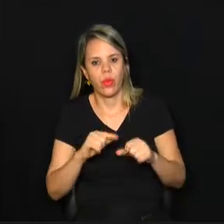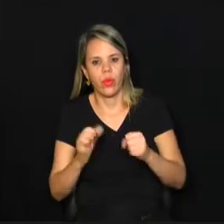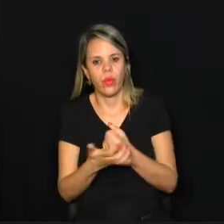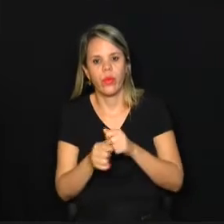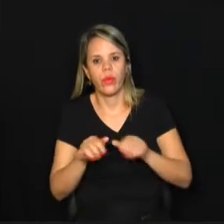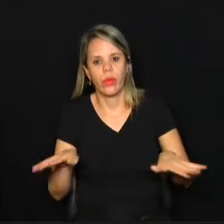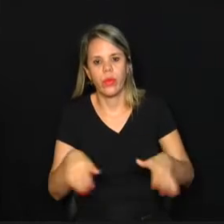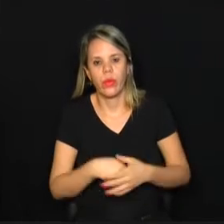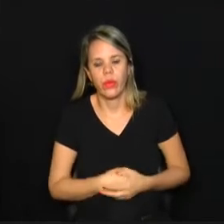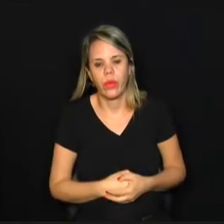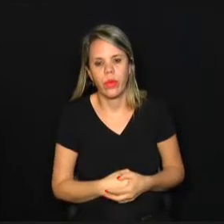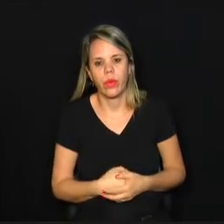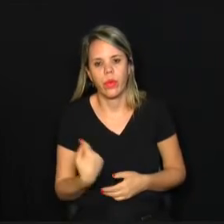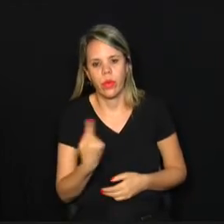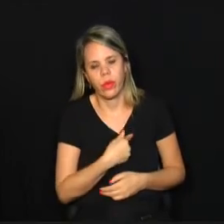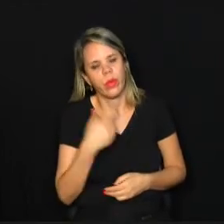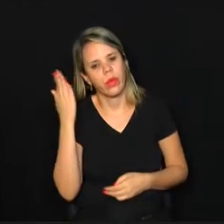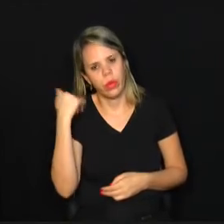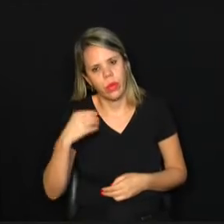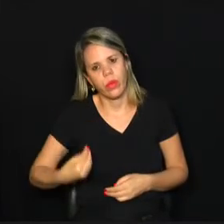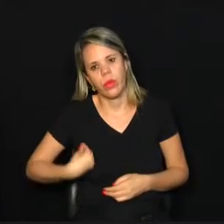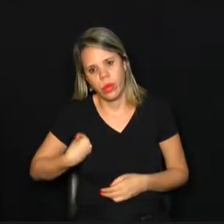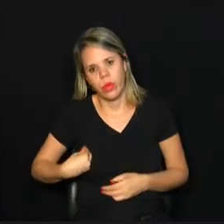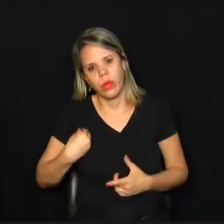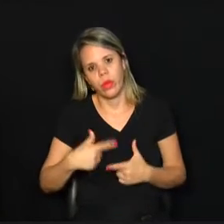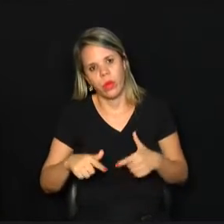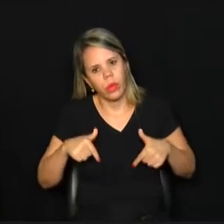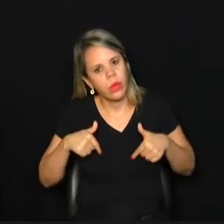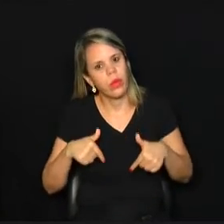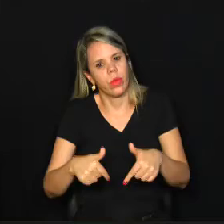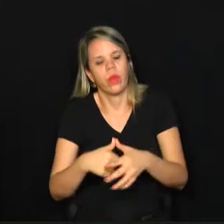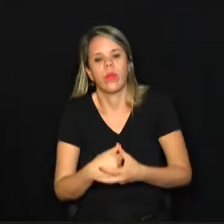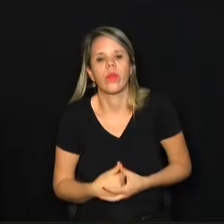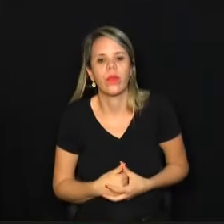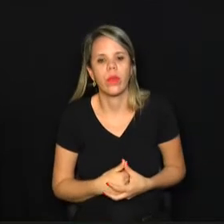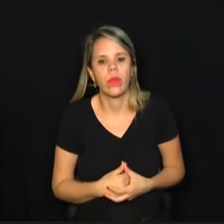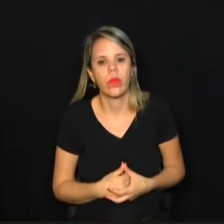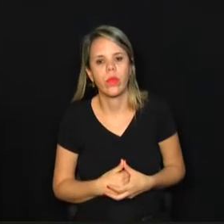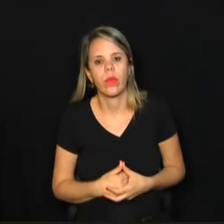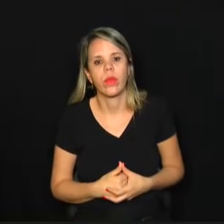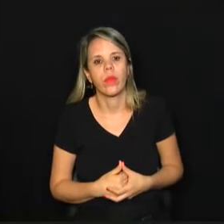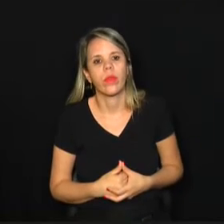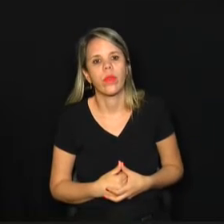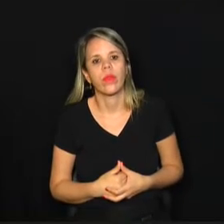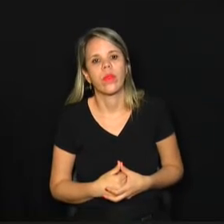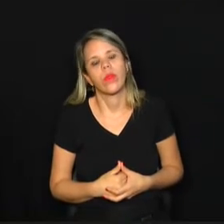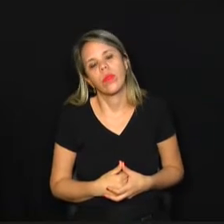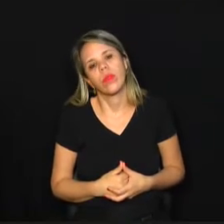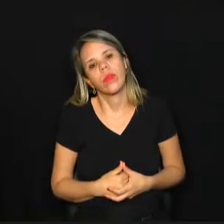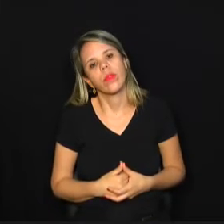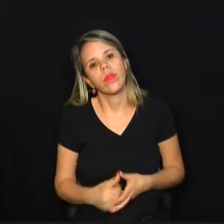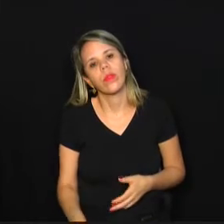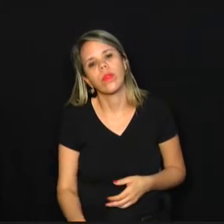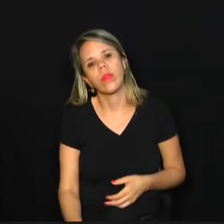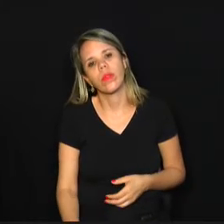pandemia. A gente sabe que existe aí uma ação, uma